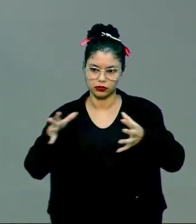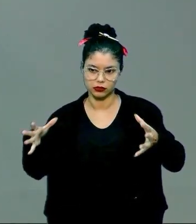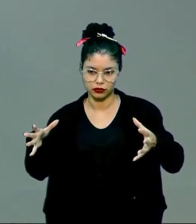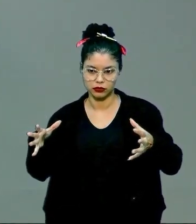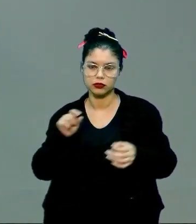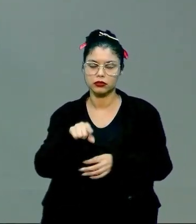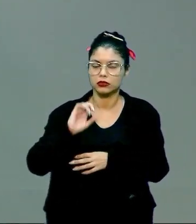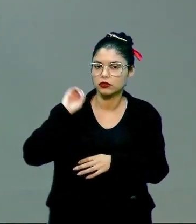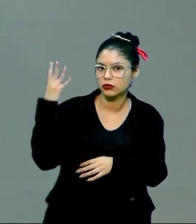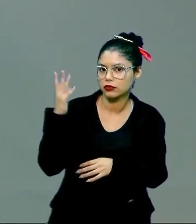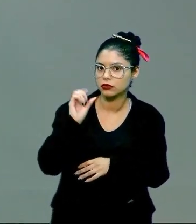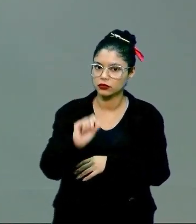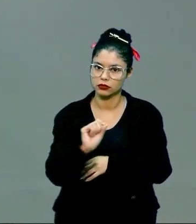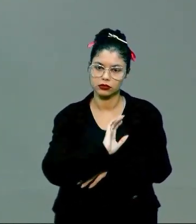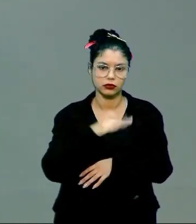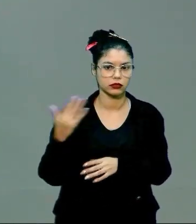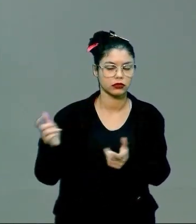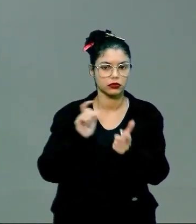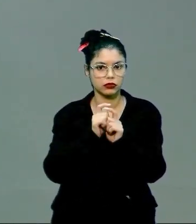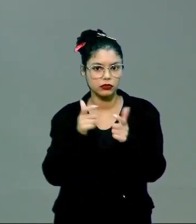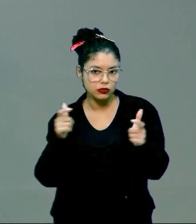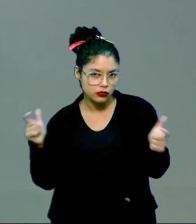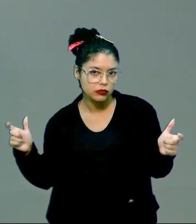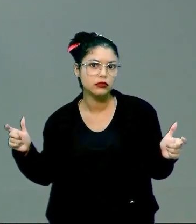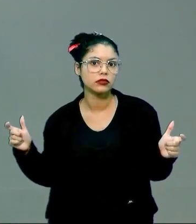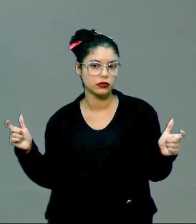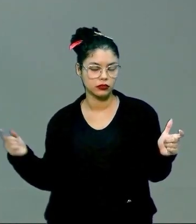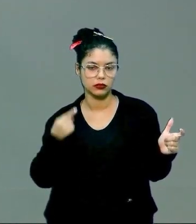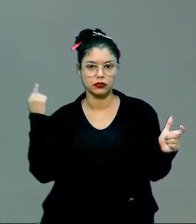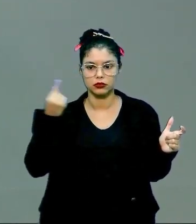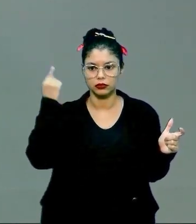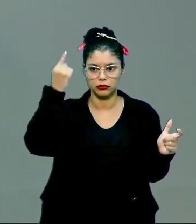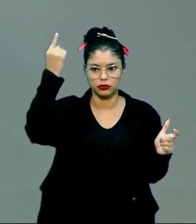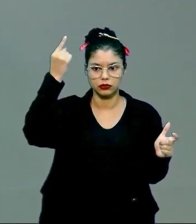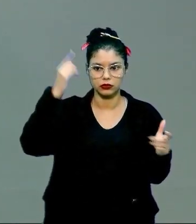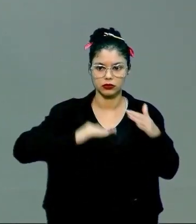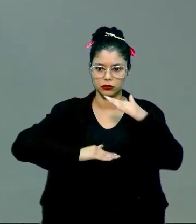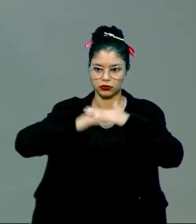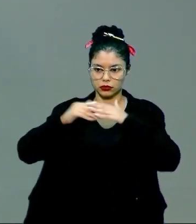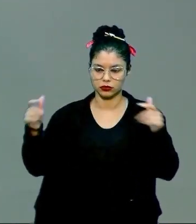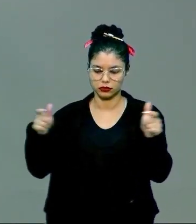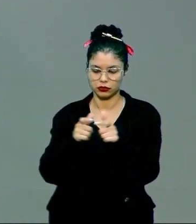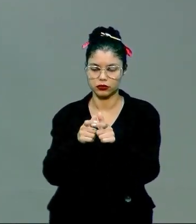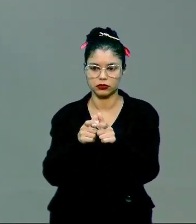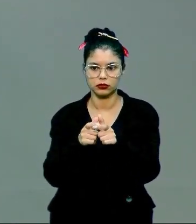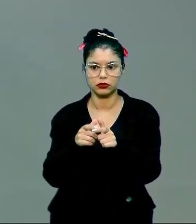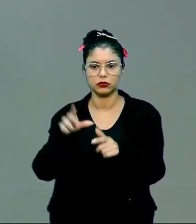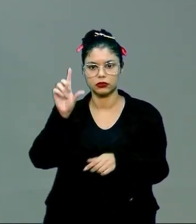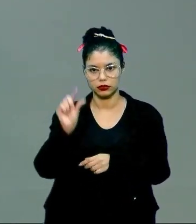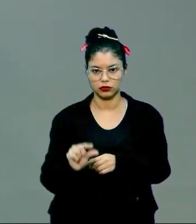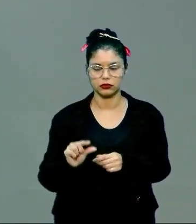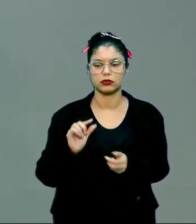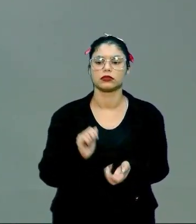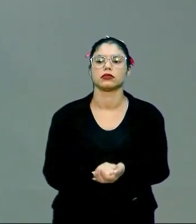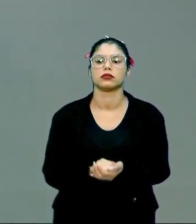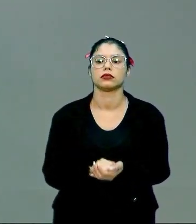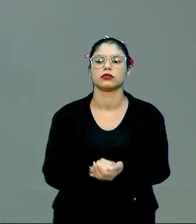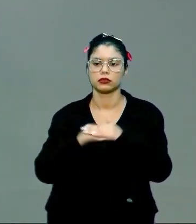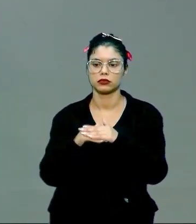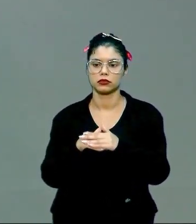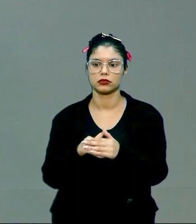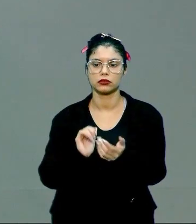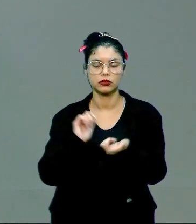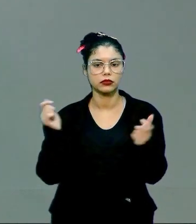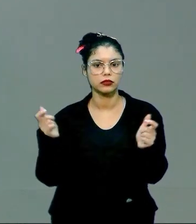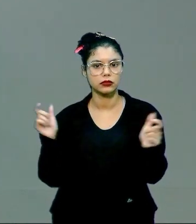Então, nesse caso, quanto maior a altitude, menor a pressão, então o ar ele é rarefeito, e